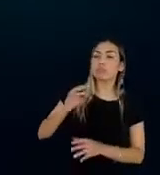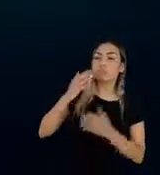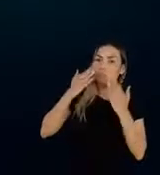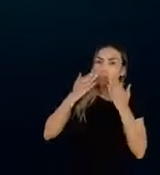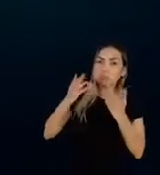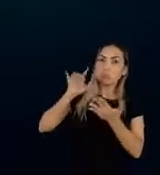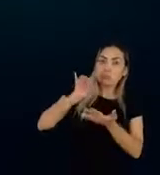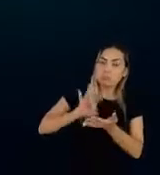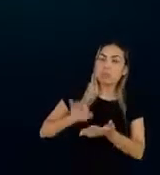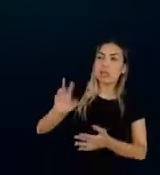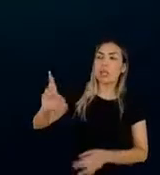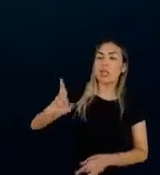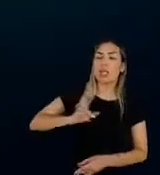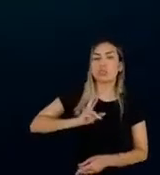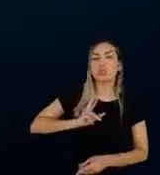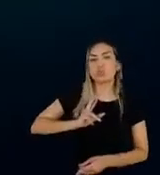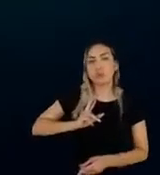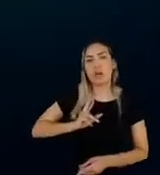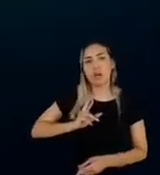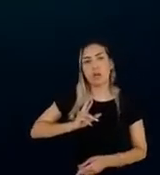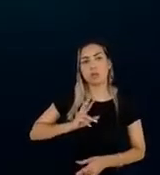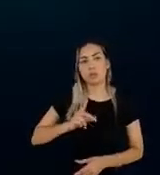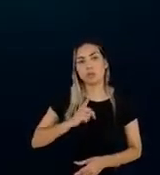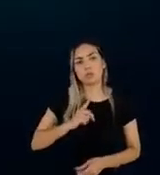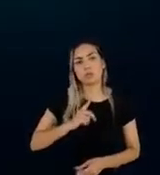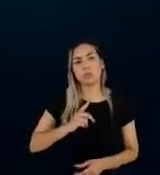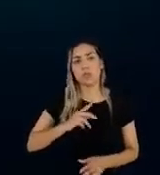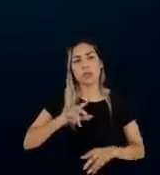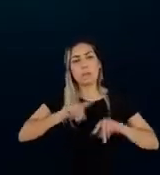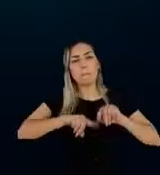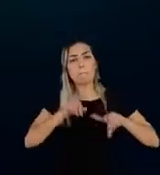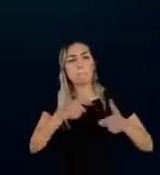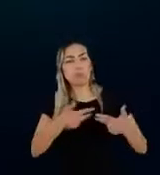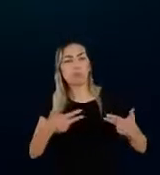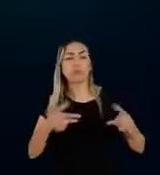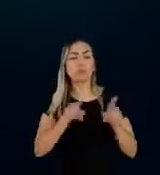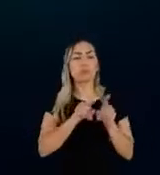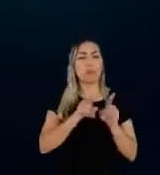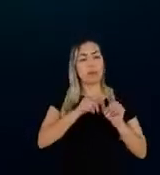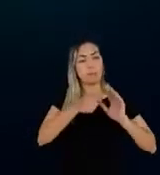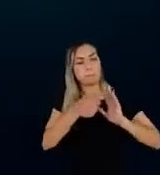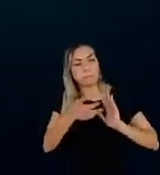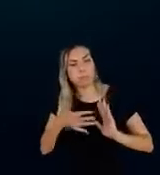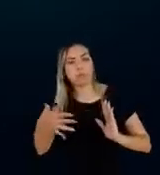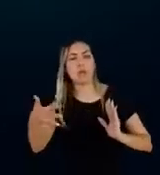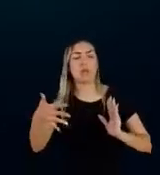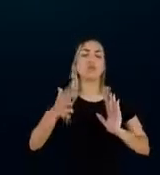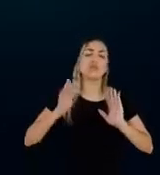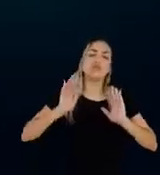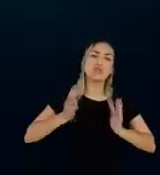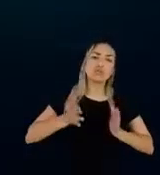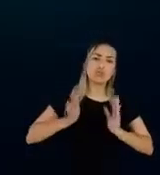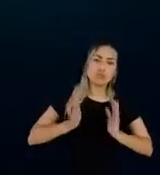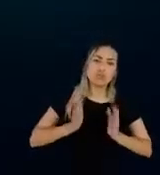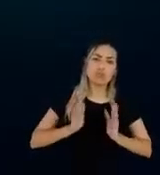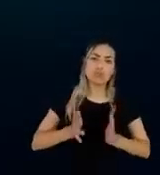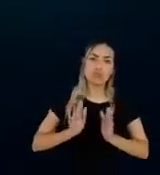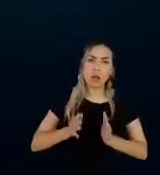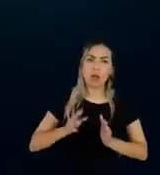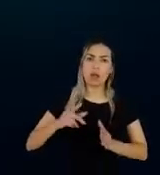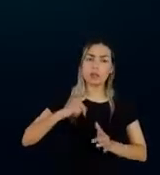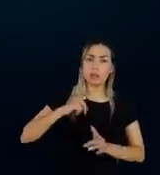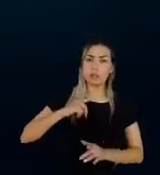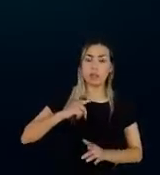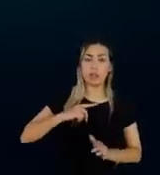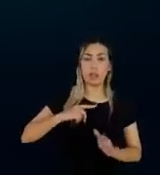de particularmente de produtos e processos que já surgirem na vigência do nosso